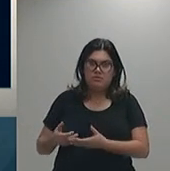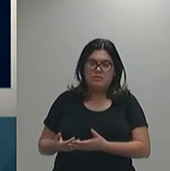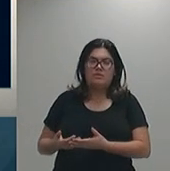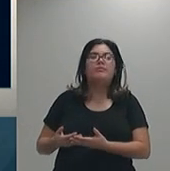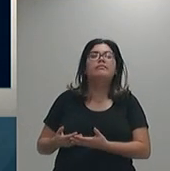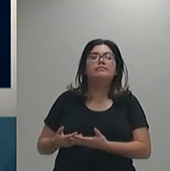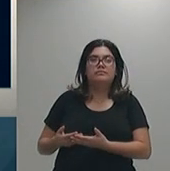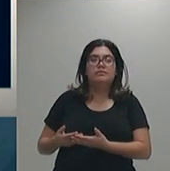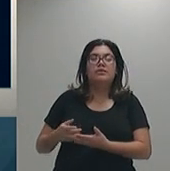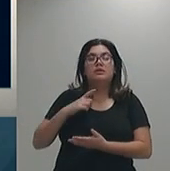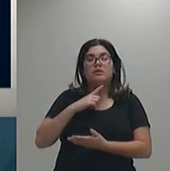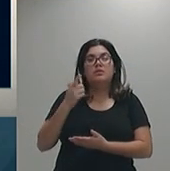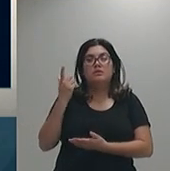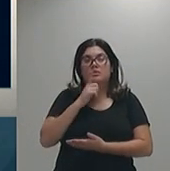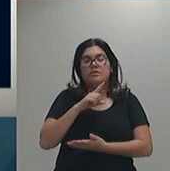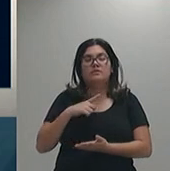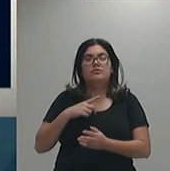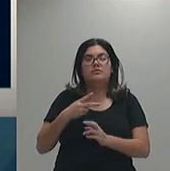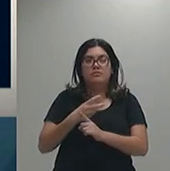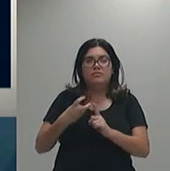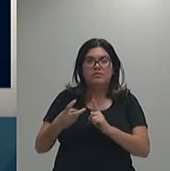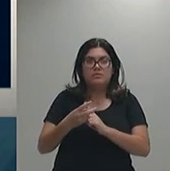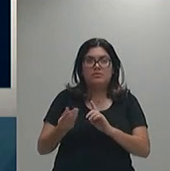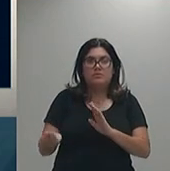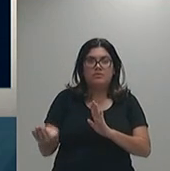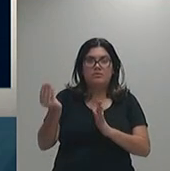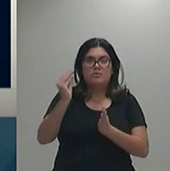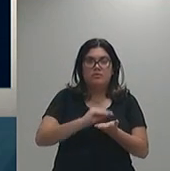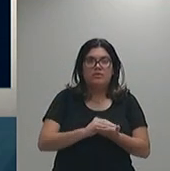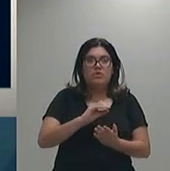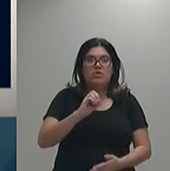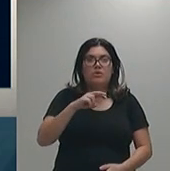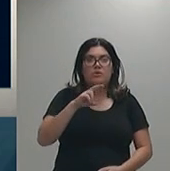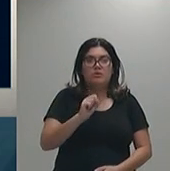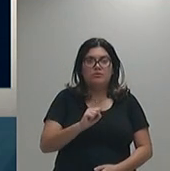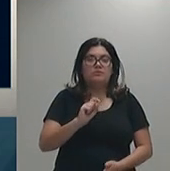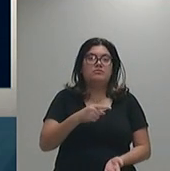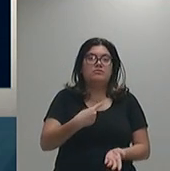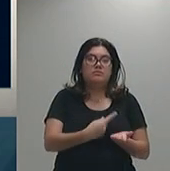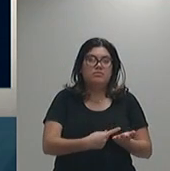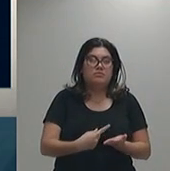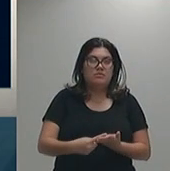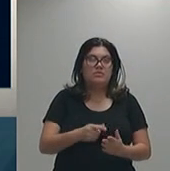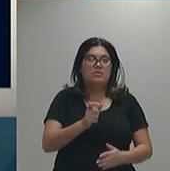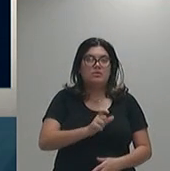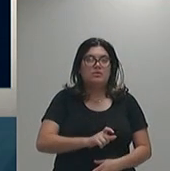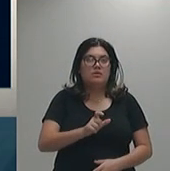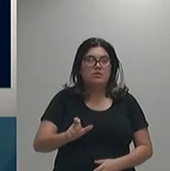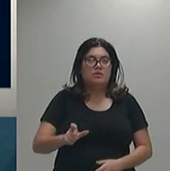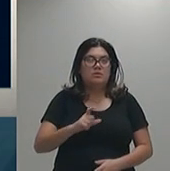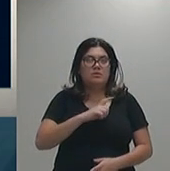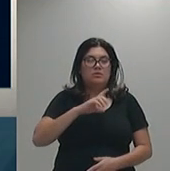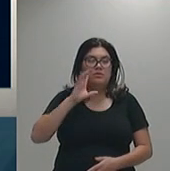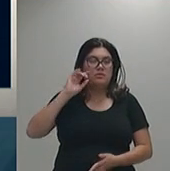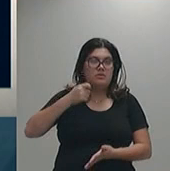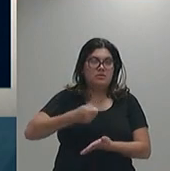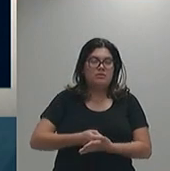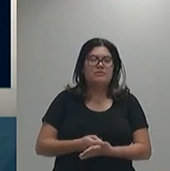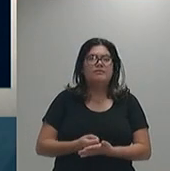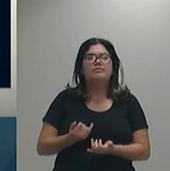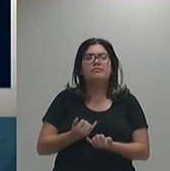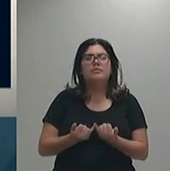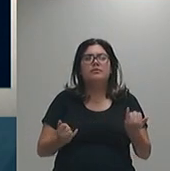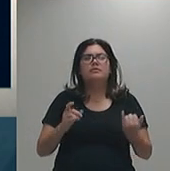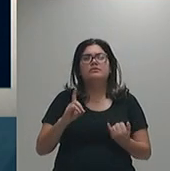perspectiva restabeleço o ônus sucumbencial arbitrada na sentença e me parece que o dispositivo do